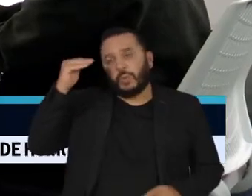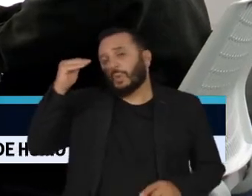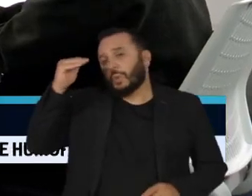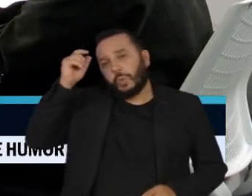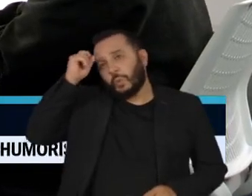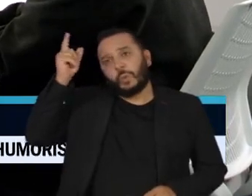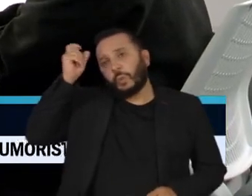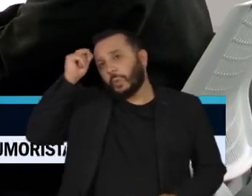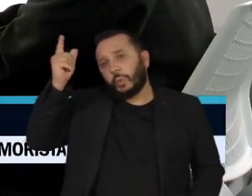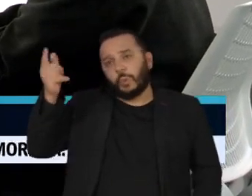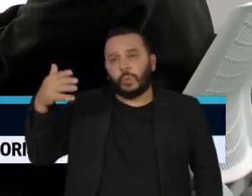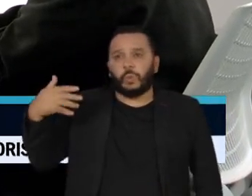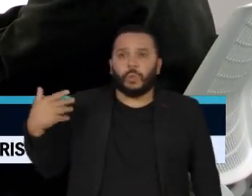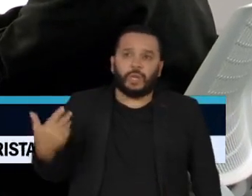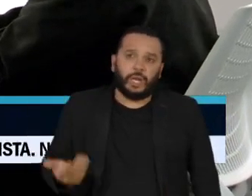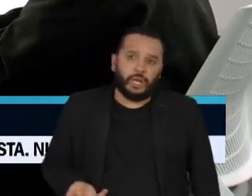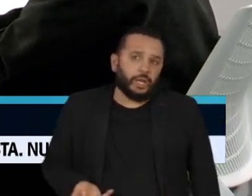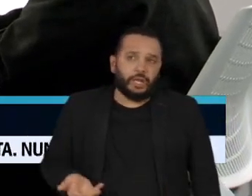assim cultura